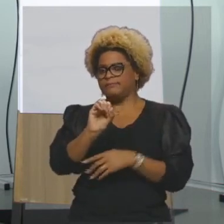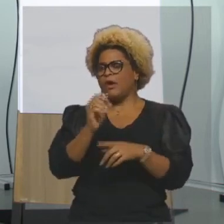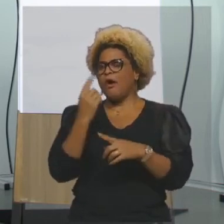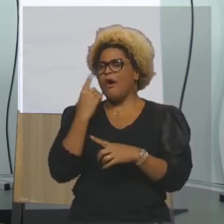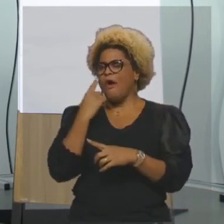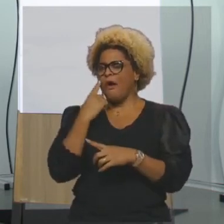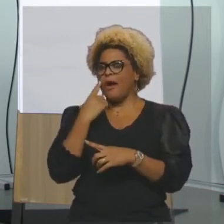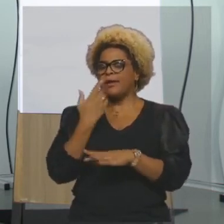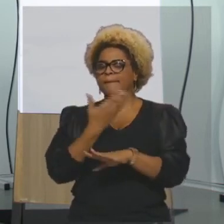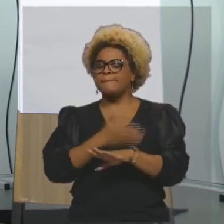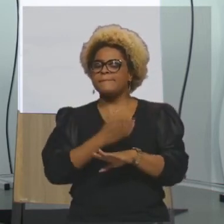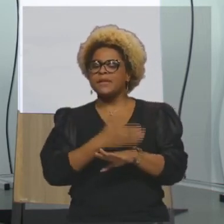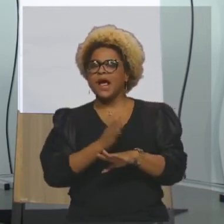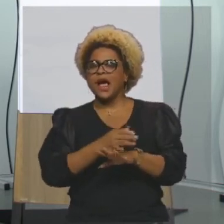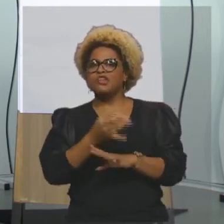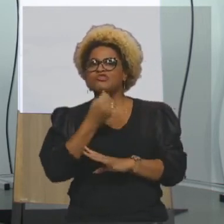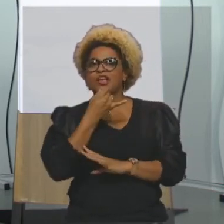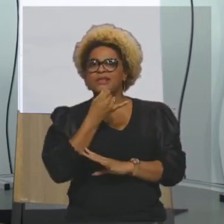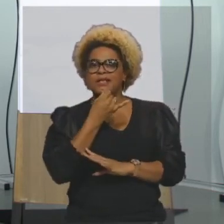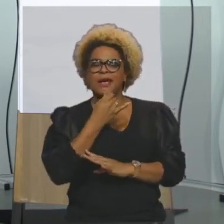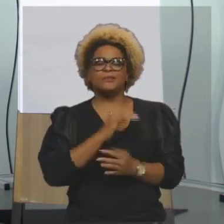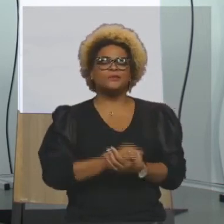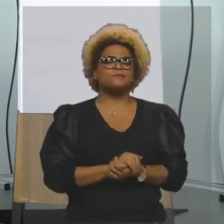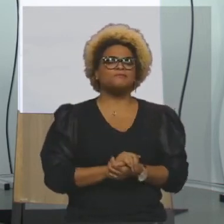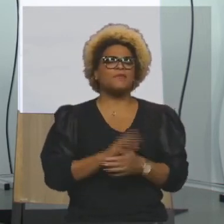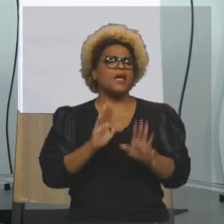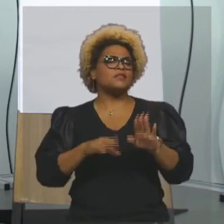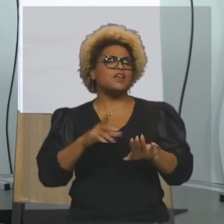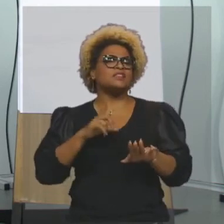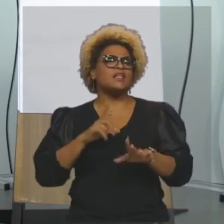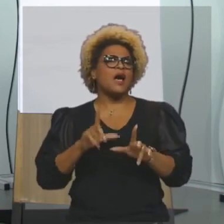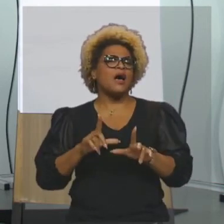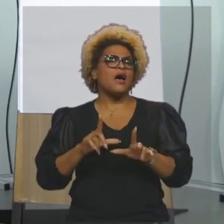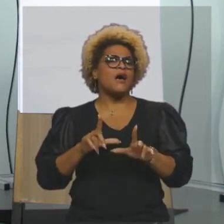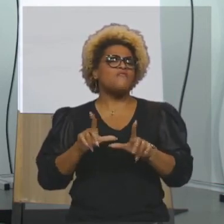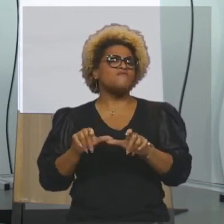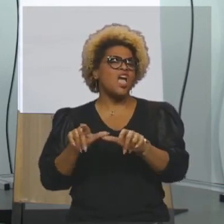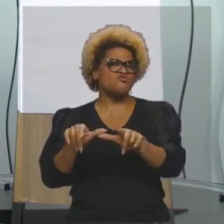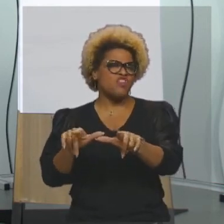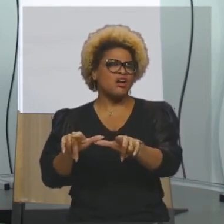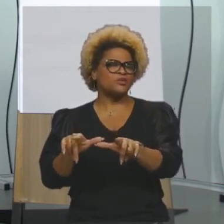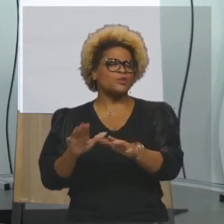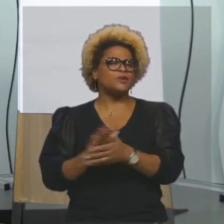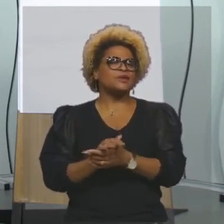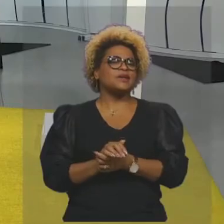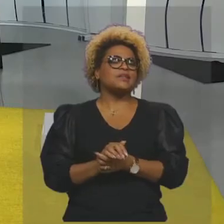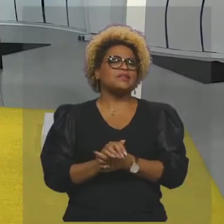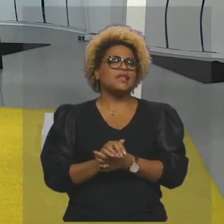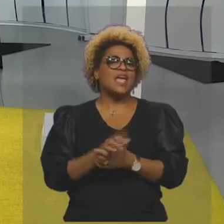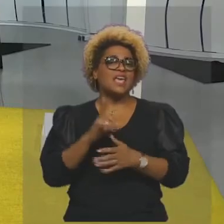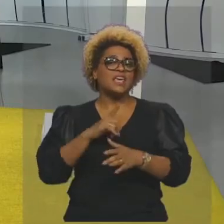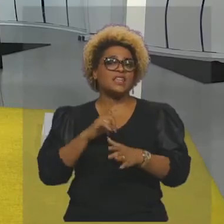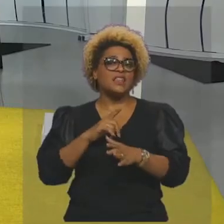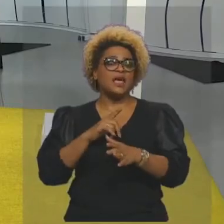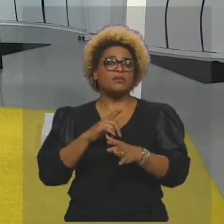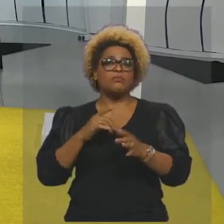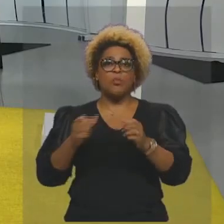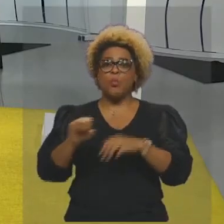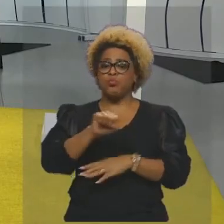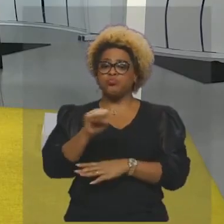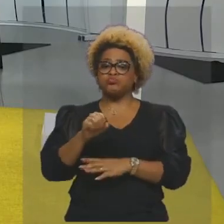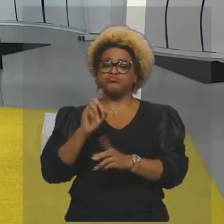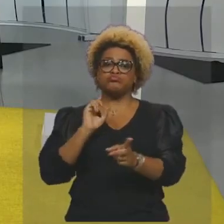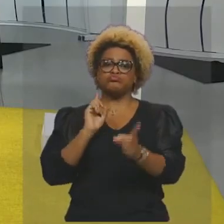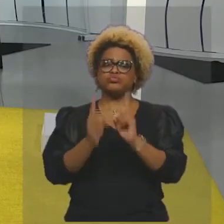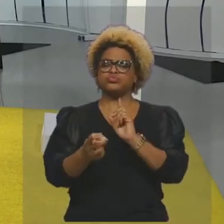estrada, principalmente essas que têm cabines de pedágio para cobrança, você tem o fluxo dos carros passando por ali e aí você tem